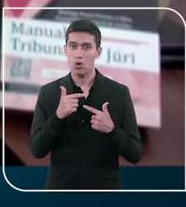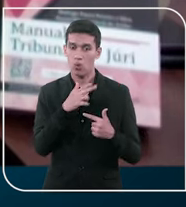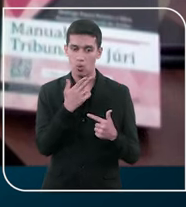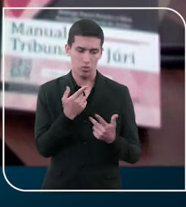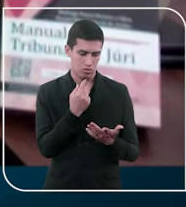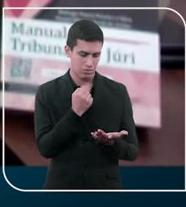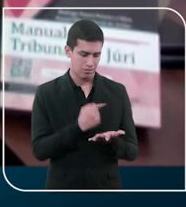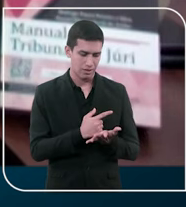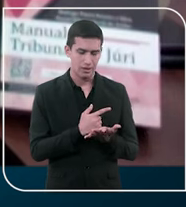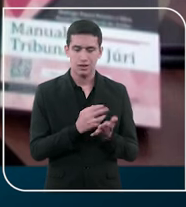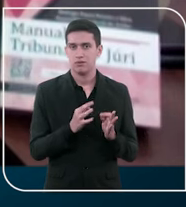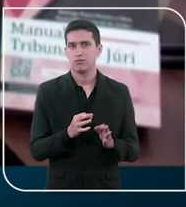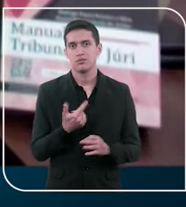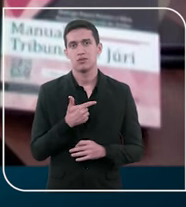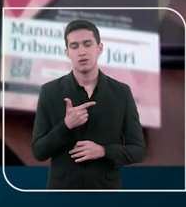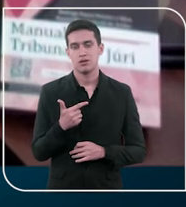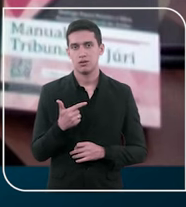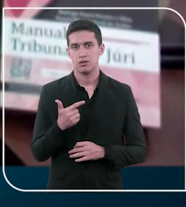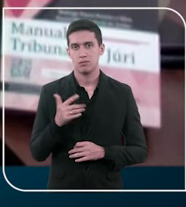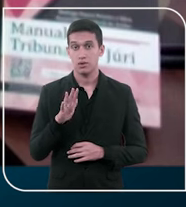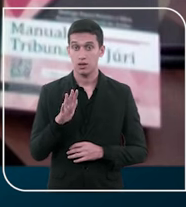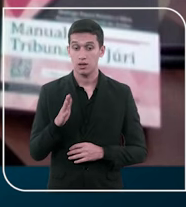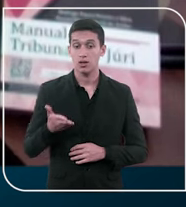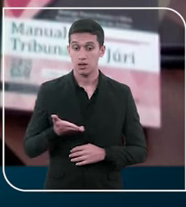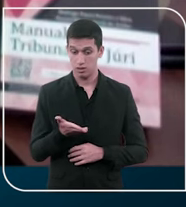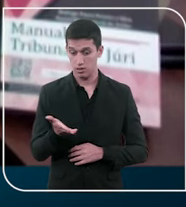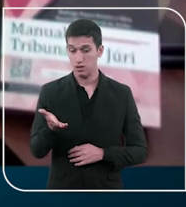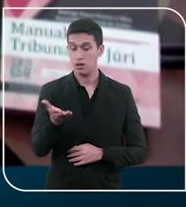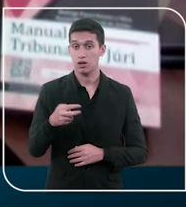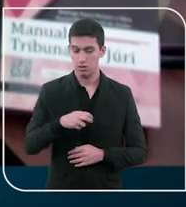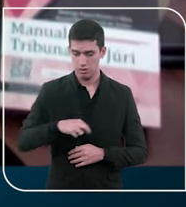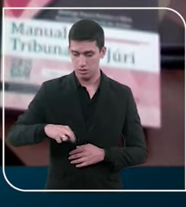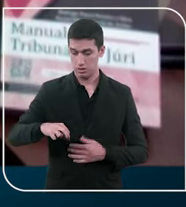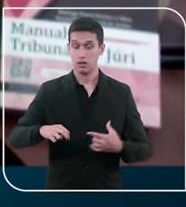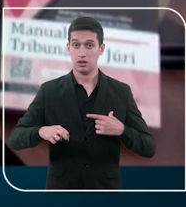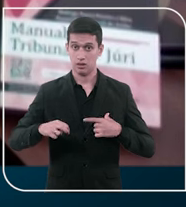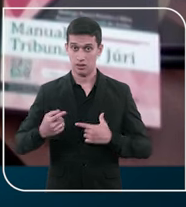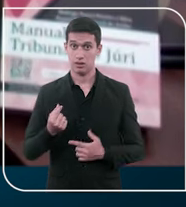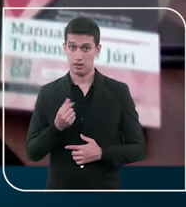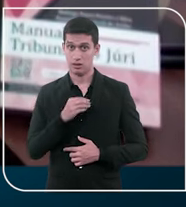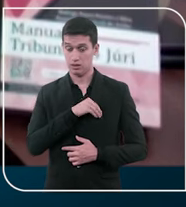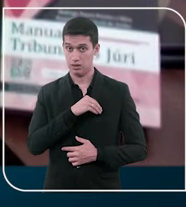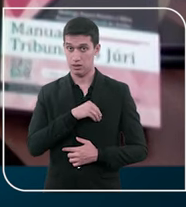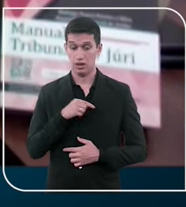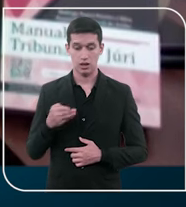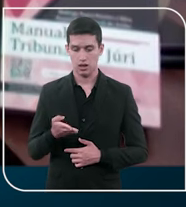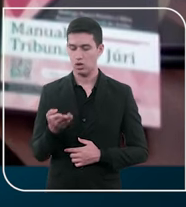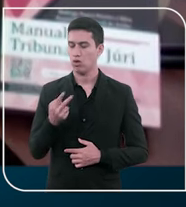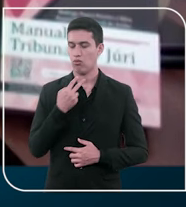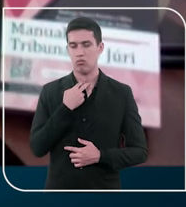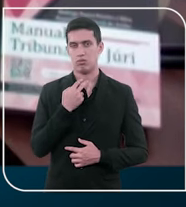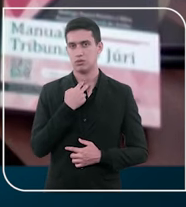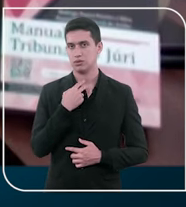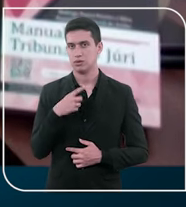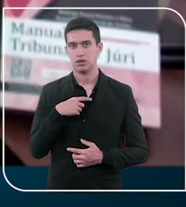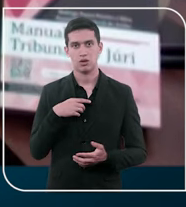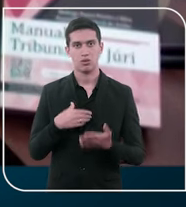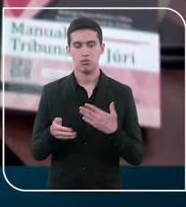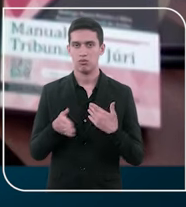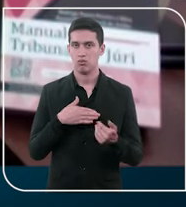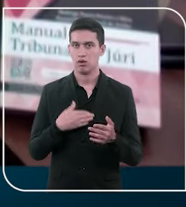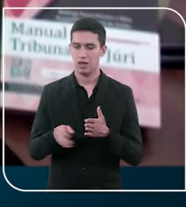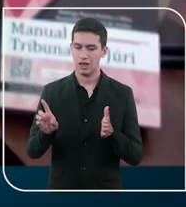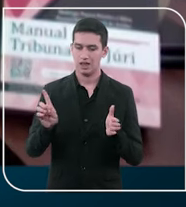ter uma compensação financeira? Mas para aqueles que são assalariados, eles não podem